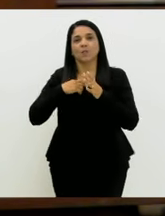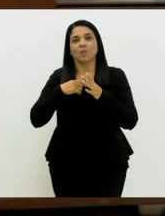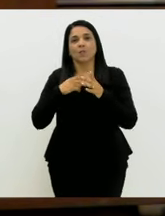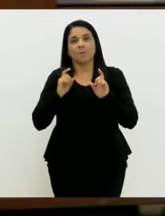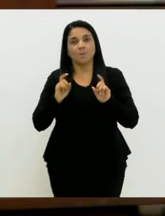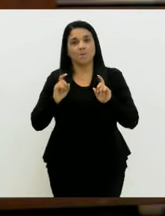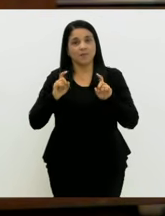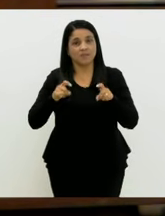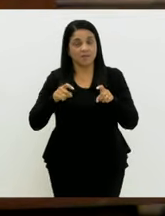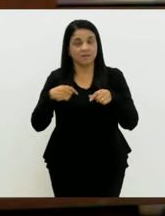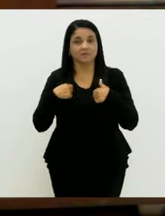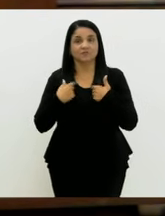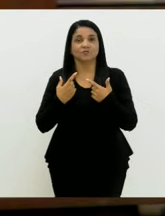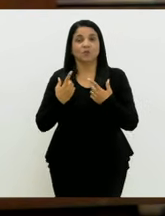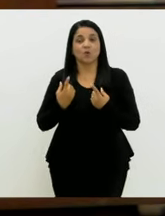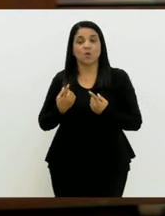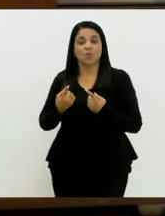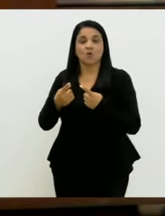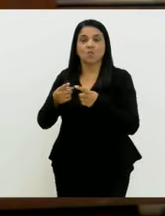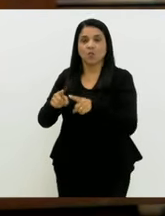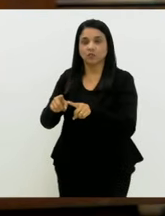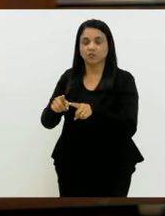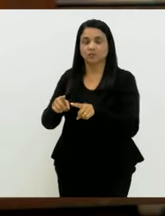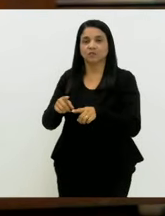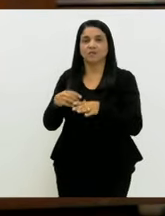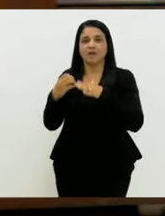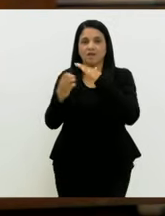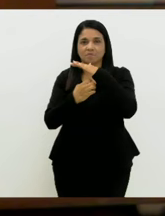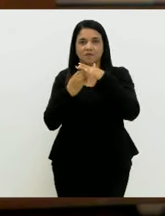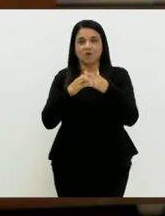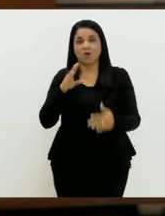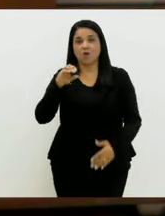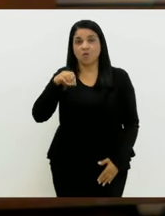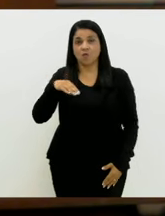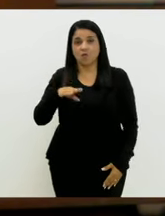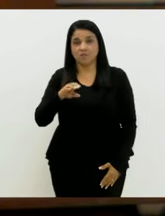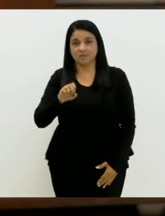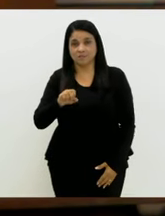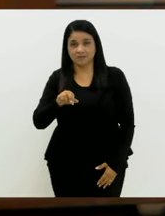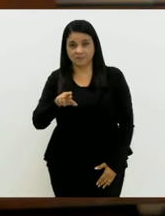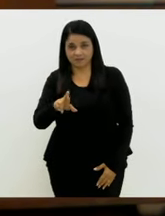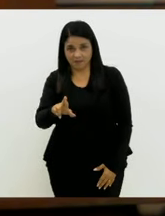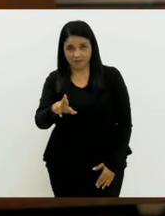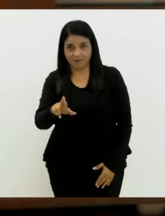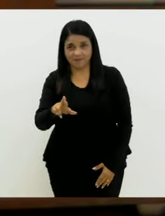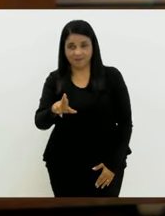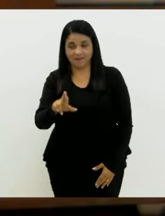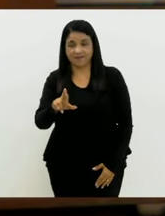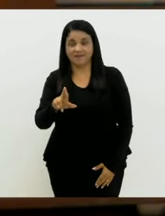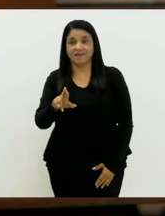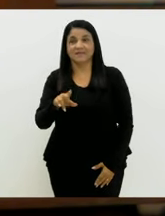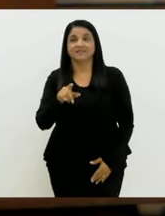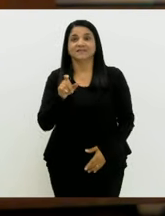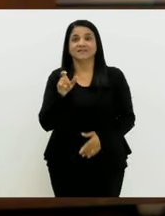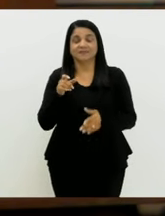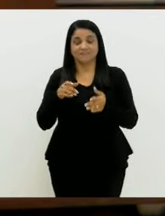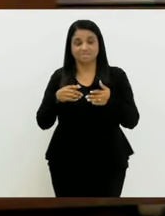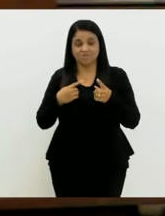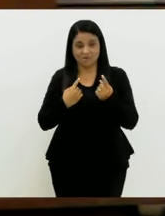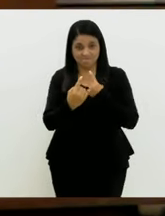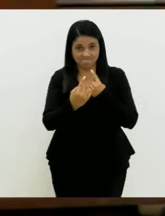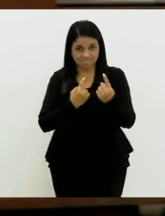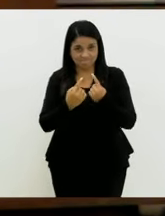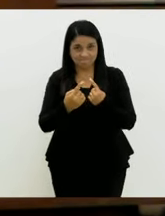contra a concessionária Concer. Muito bom. A Concer tem o trecho da